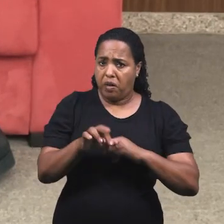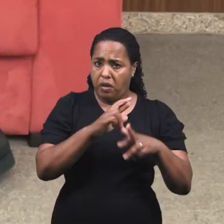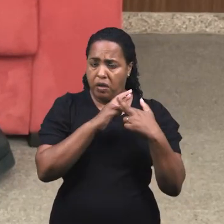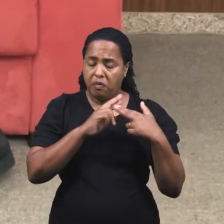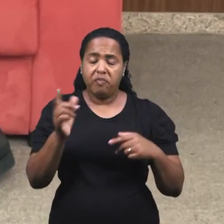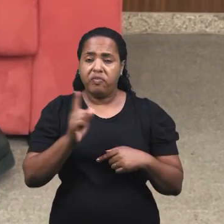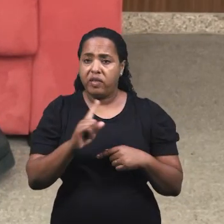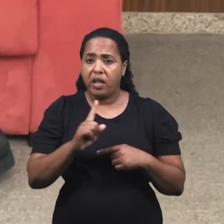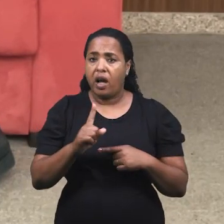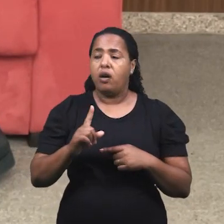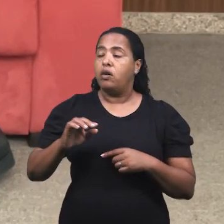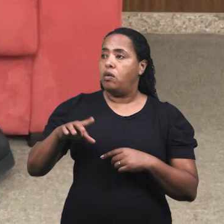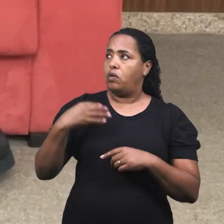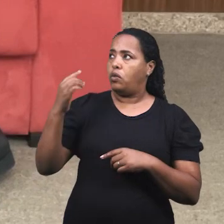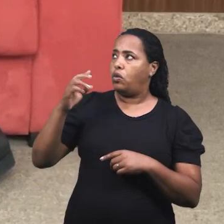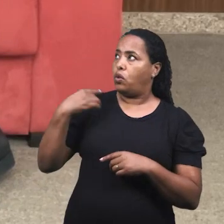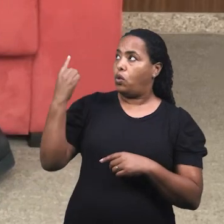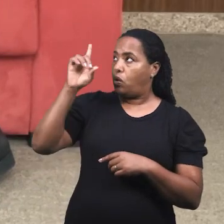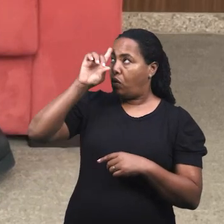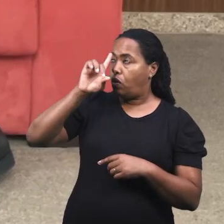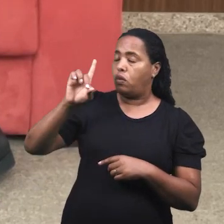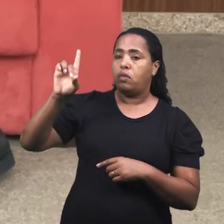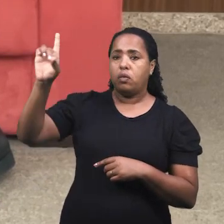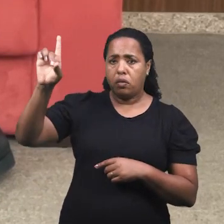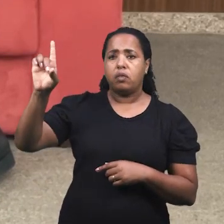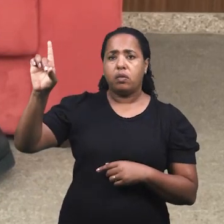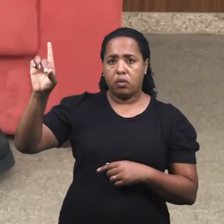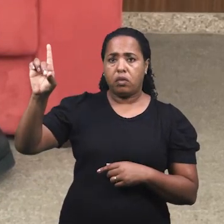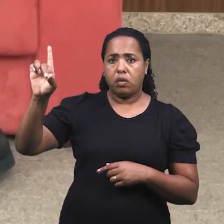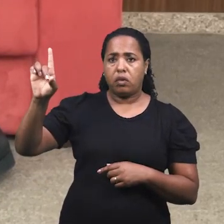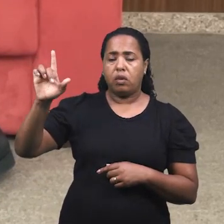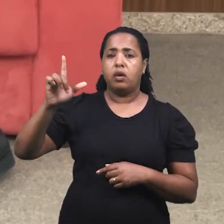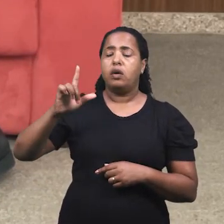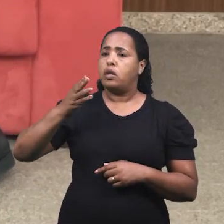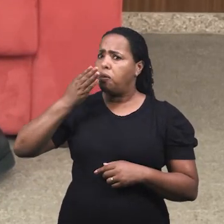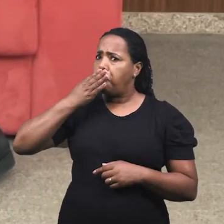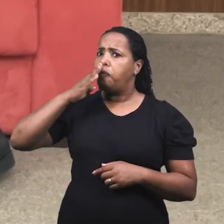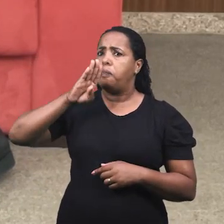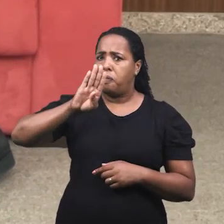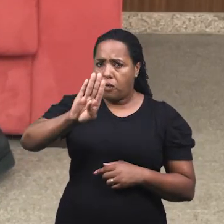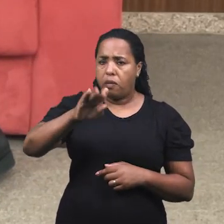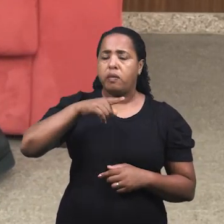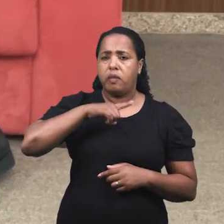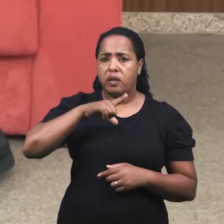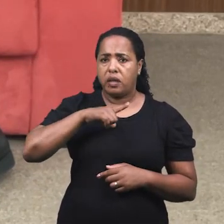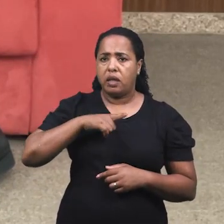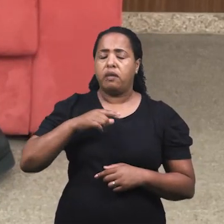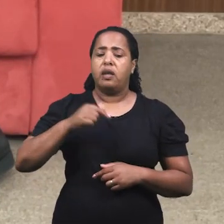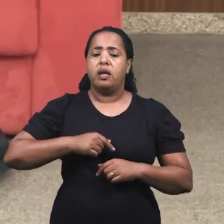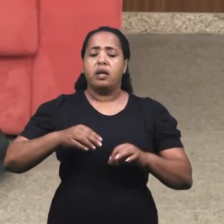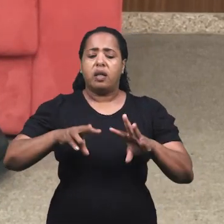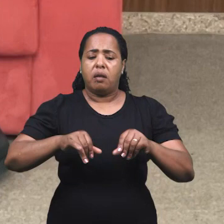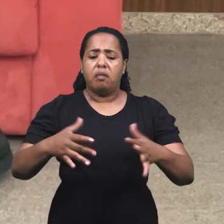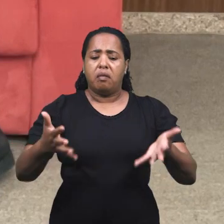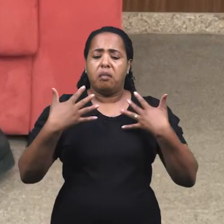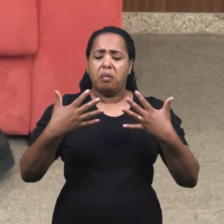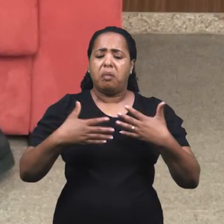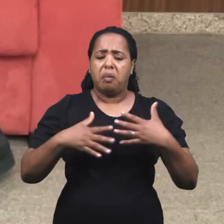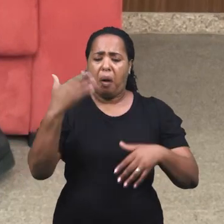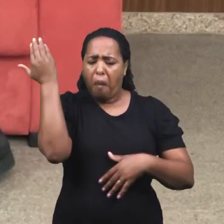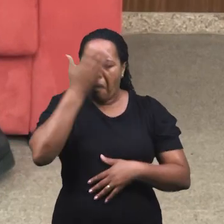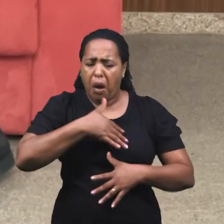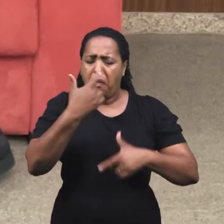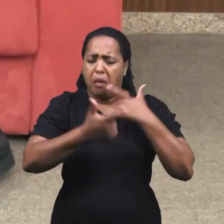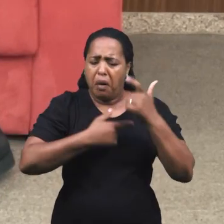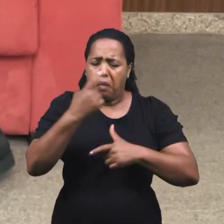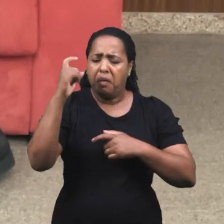o profeta ele não é o detentor da promessa, e sim o nosso Deus, aquele que Ele mesmo prometeu.